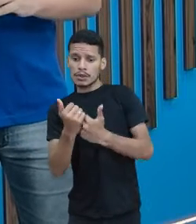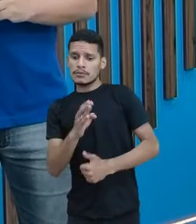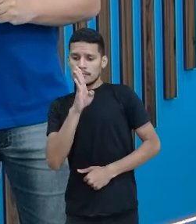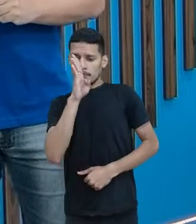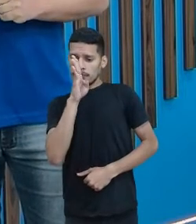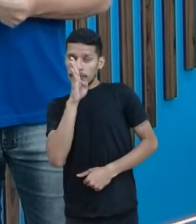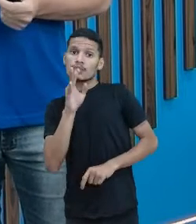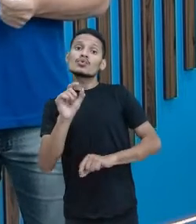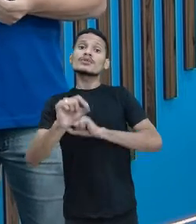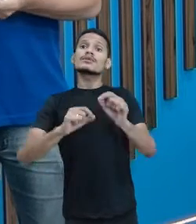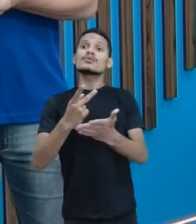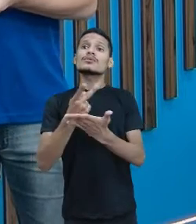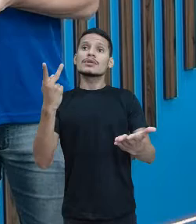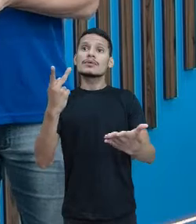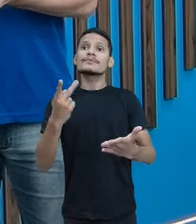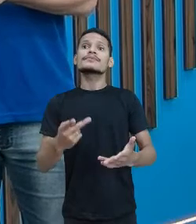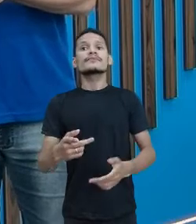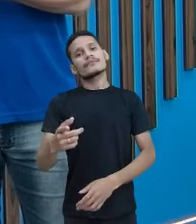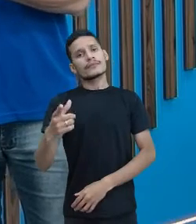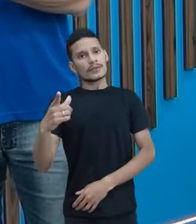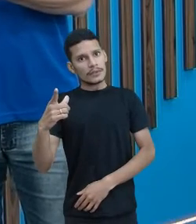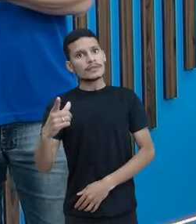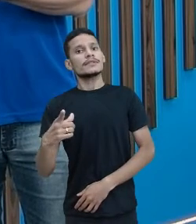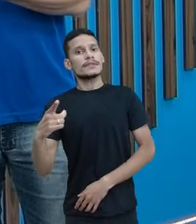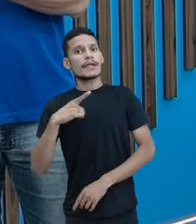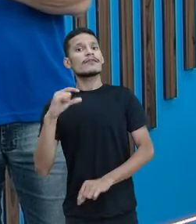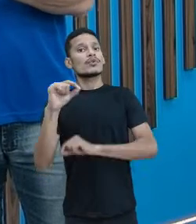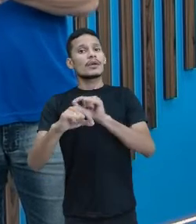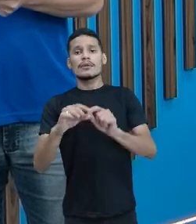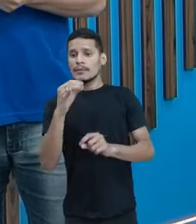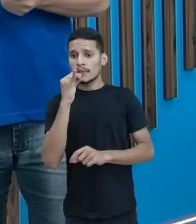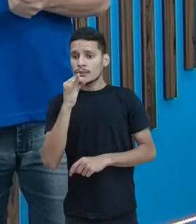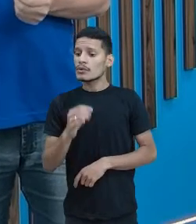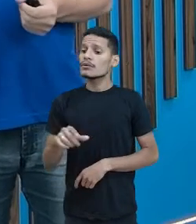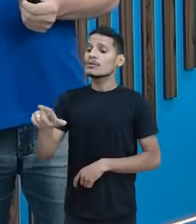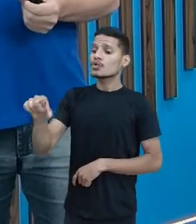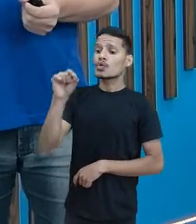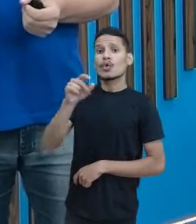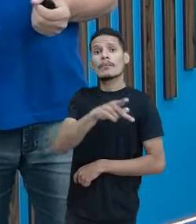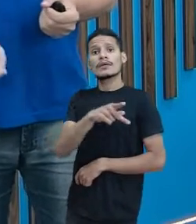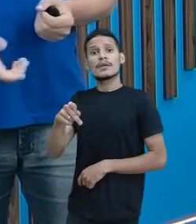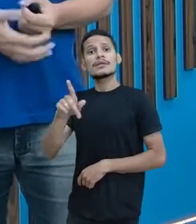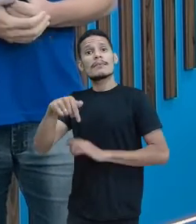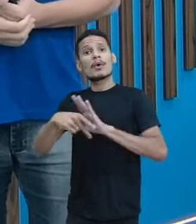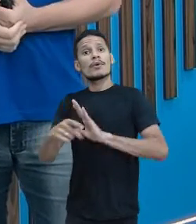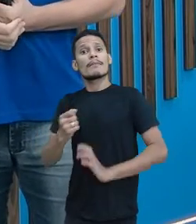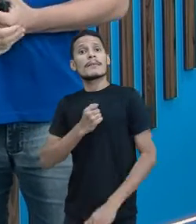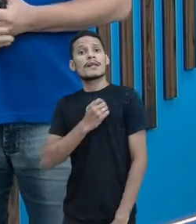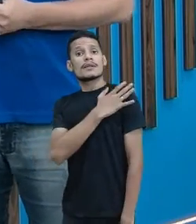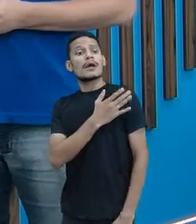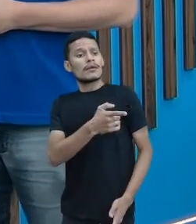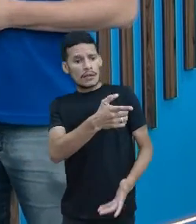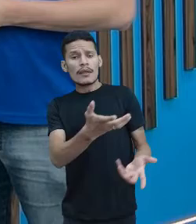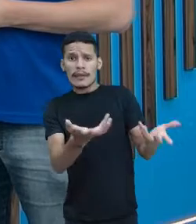na miudinha, né, eles acabaram estabelecendo o seguinte, que o presidente seria aquele que os militares,